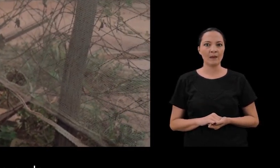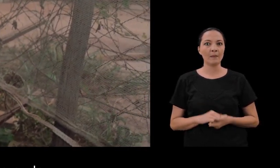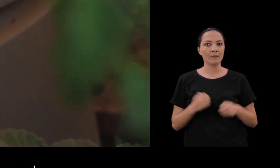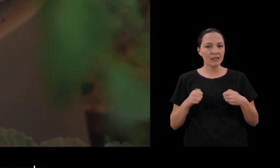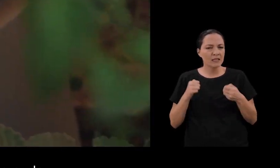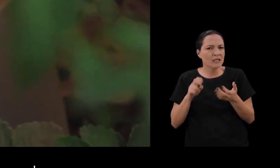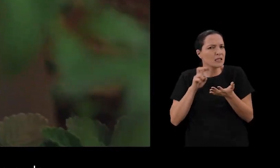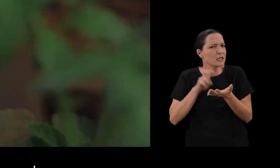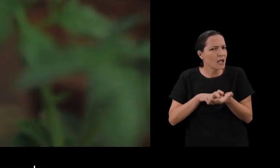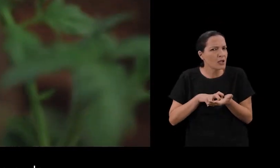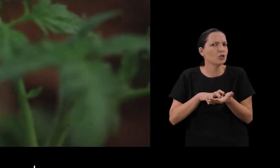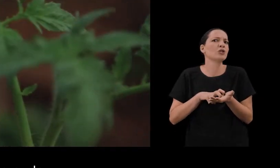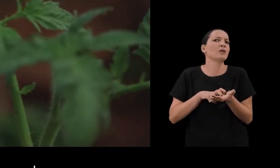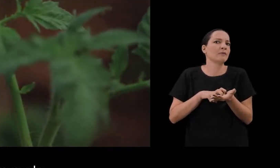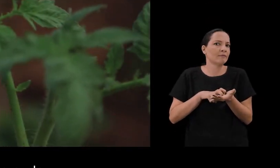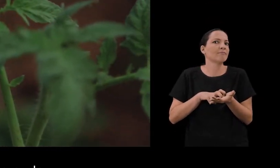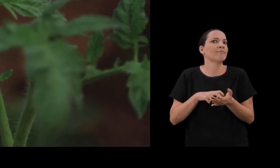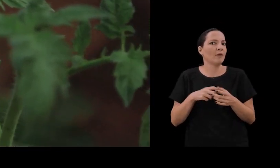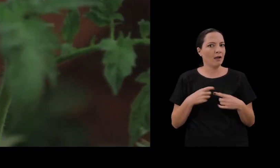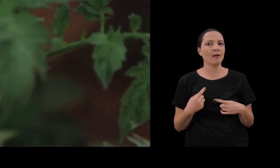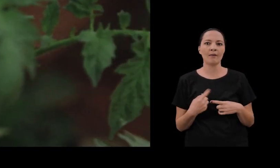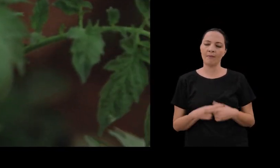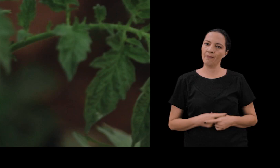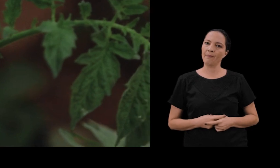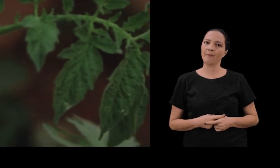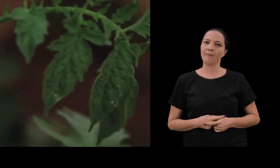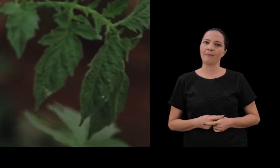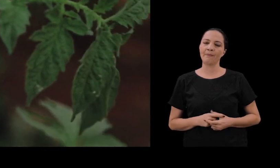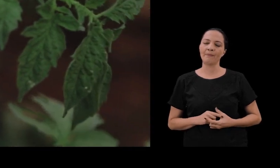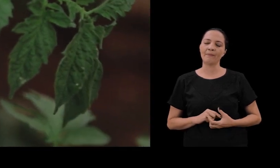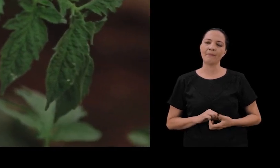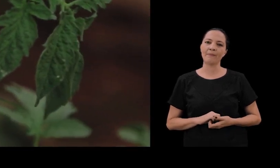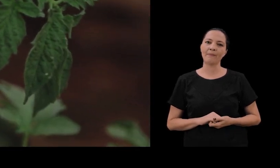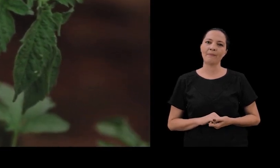Tem que ser tudo muito cedo mesmo.